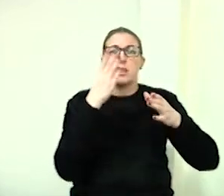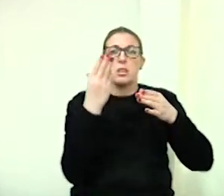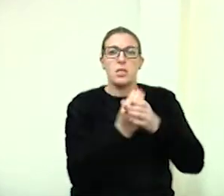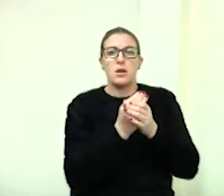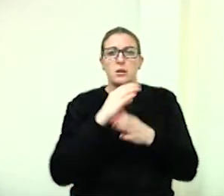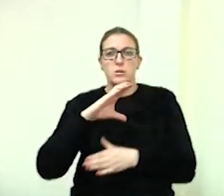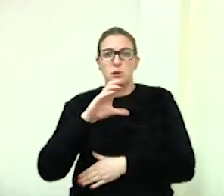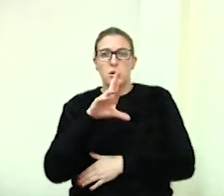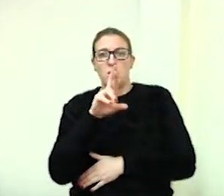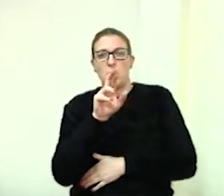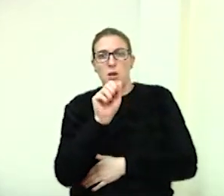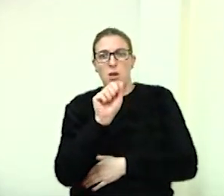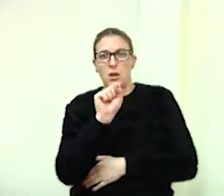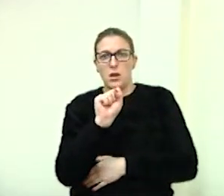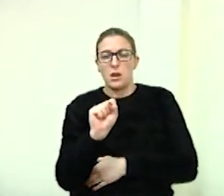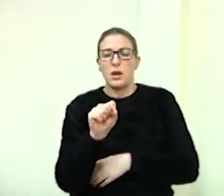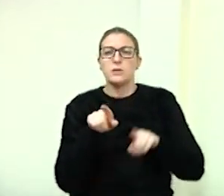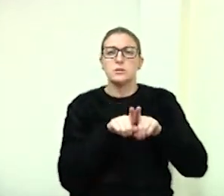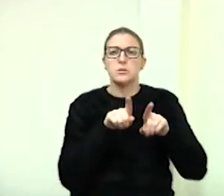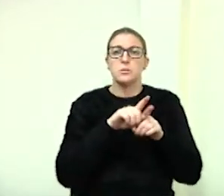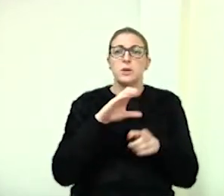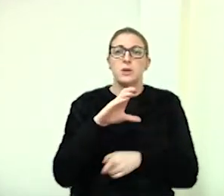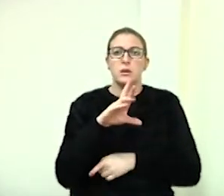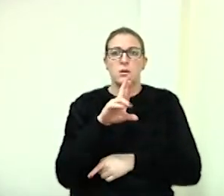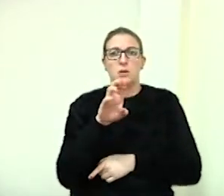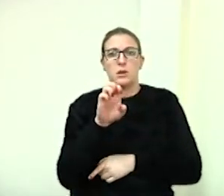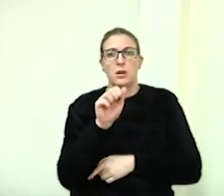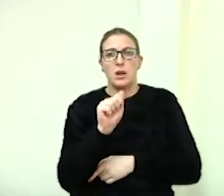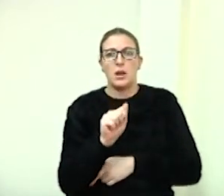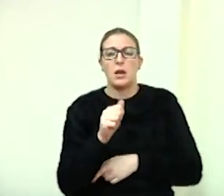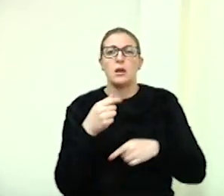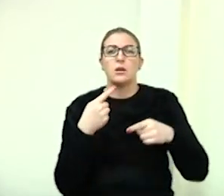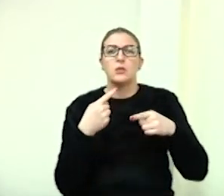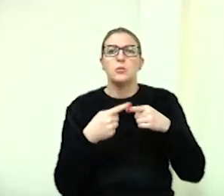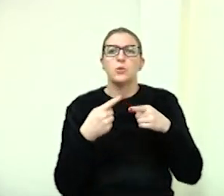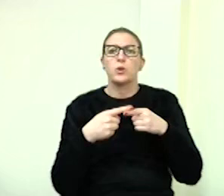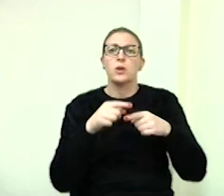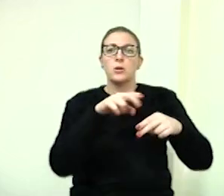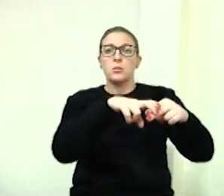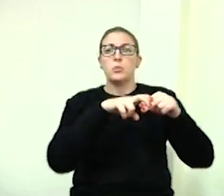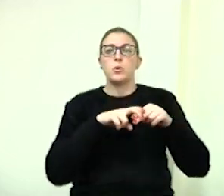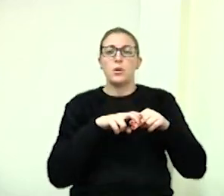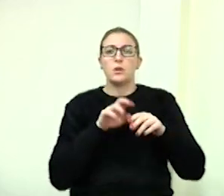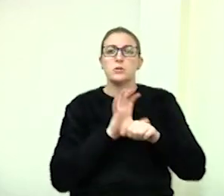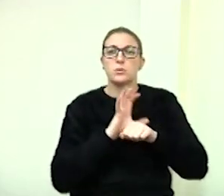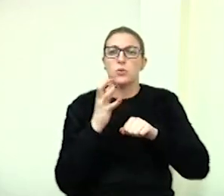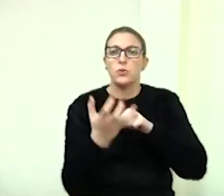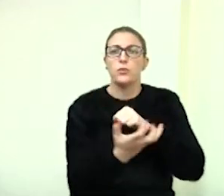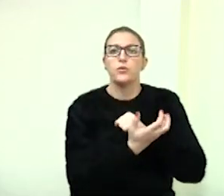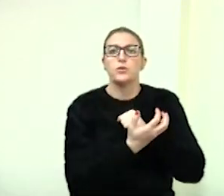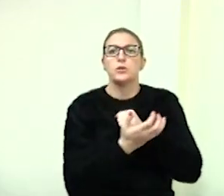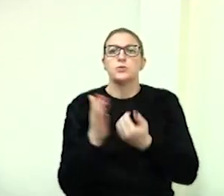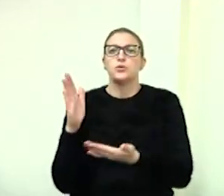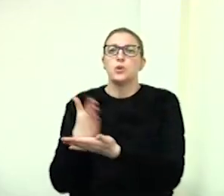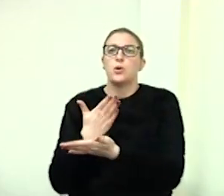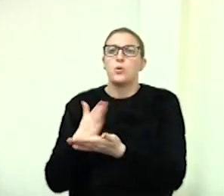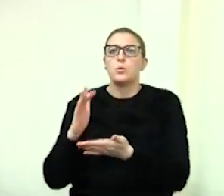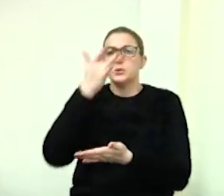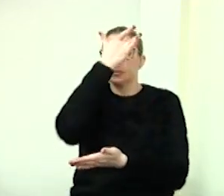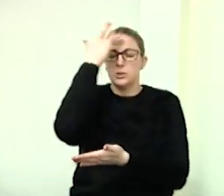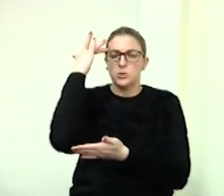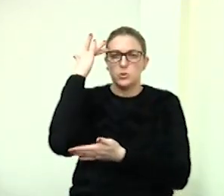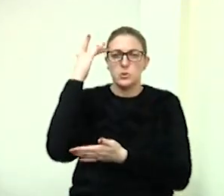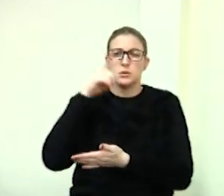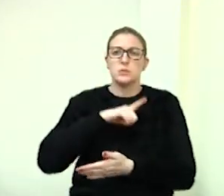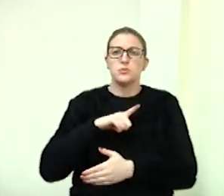também com o Covid-19, a equipe ficou bastante desfalcada lá. Alguns com atestado, alguns por serem grupo de risco, alguns